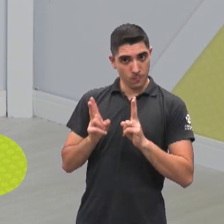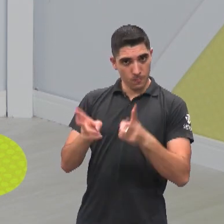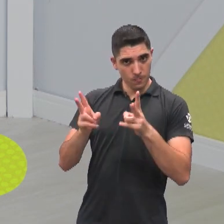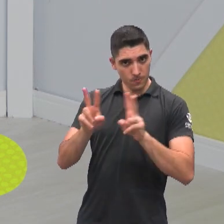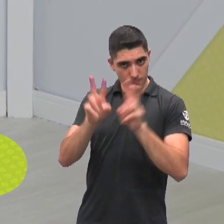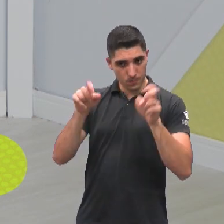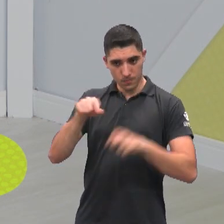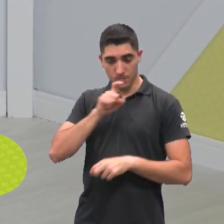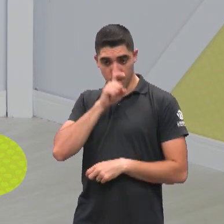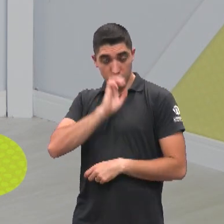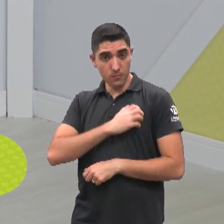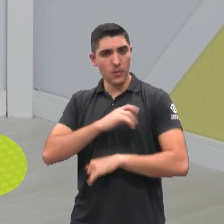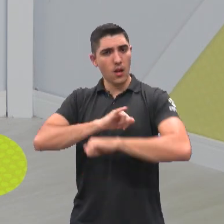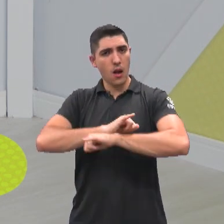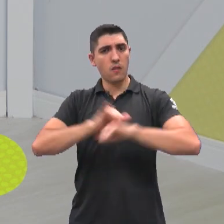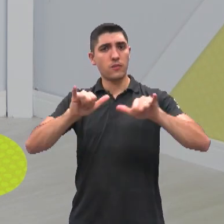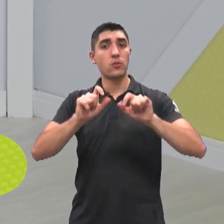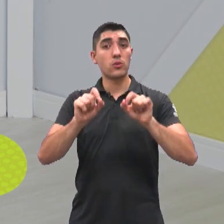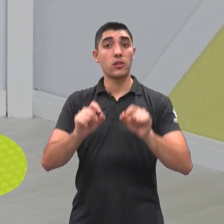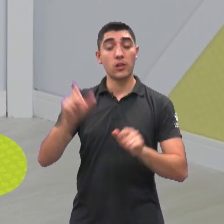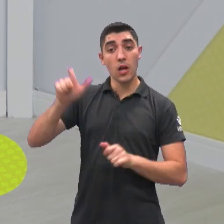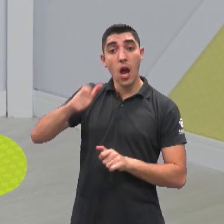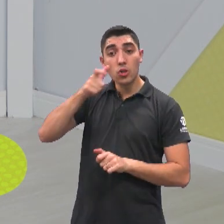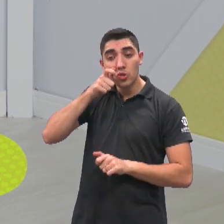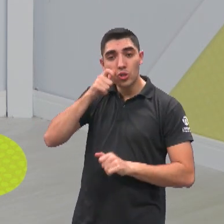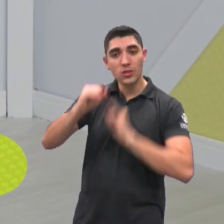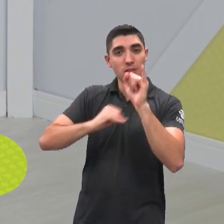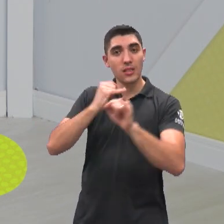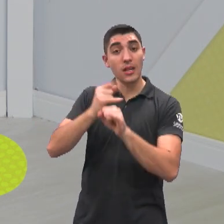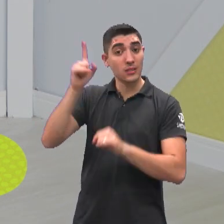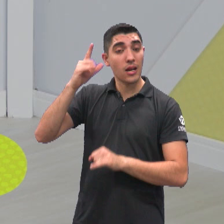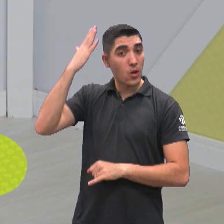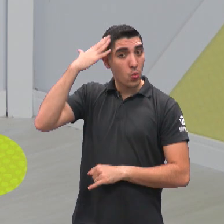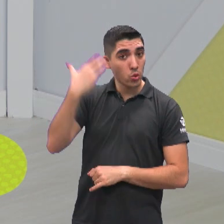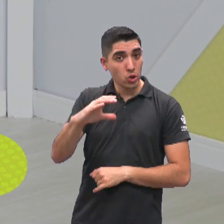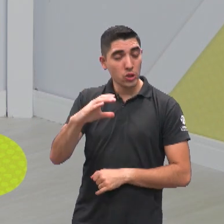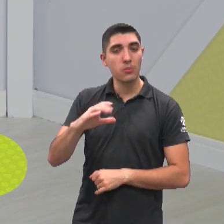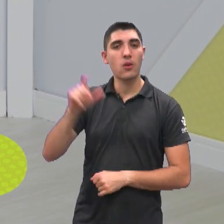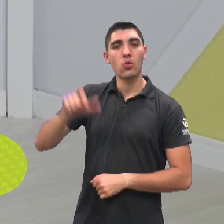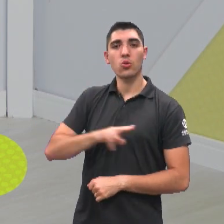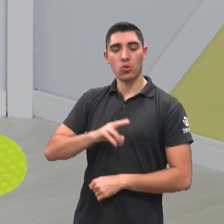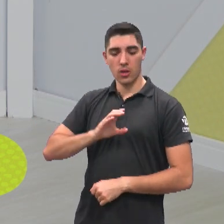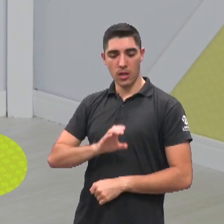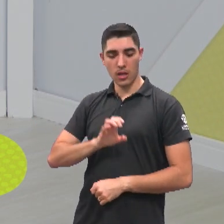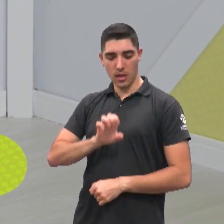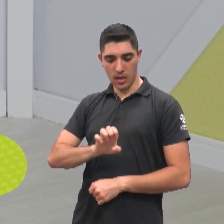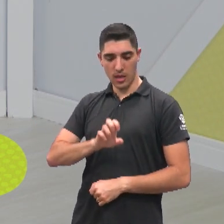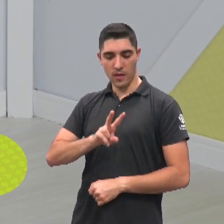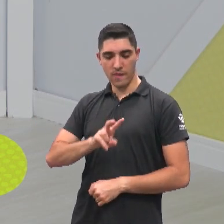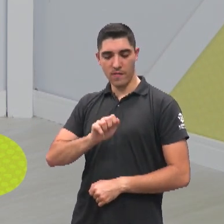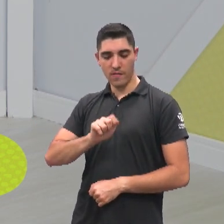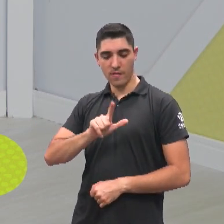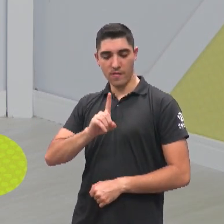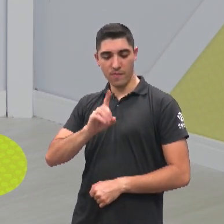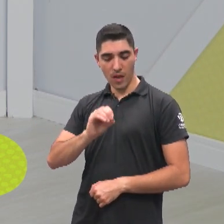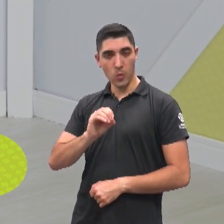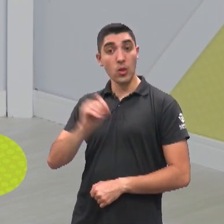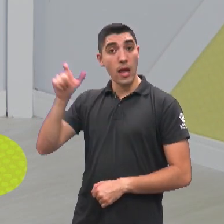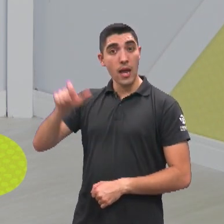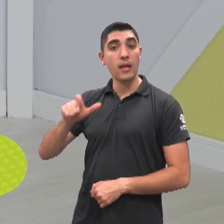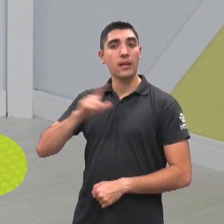abraço acompanhando a gente, Brunão, pela internet lá em Curitiba. O Evaldo, que é da Águia, ele tem um Instagram muito bacana,